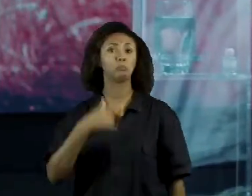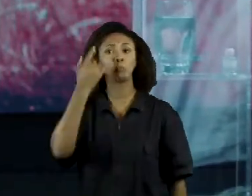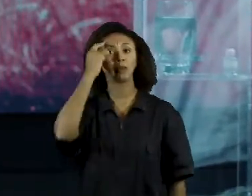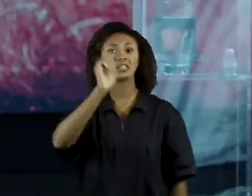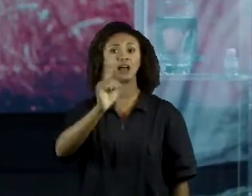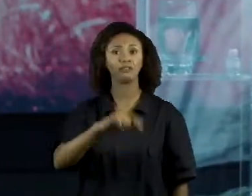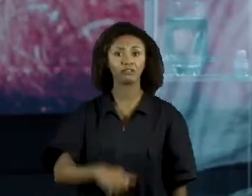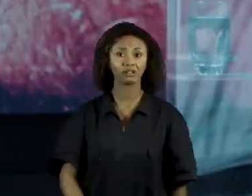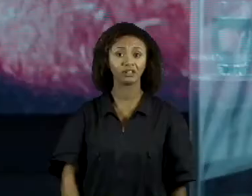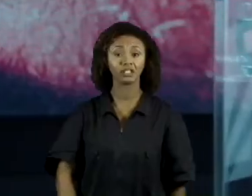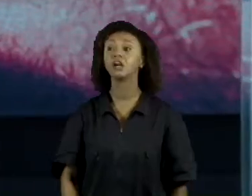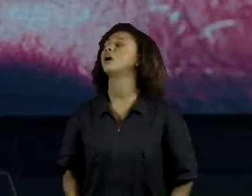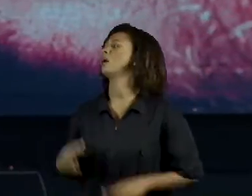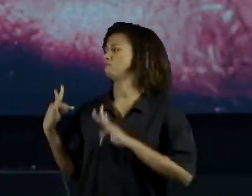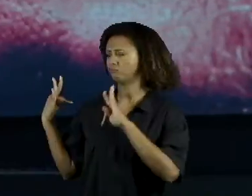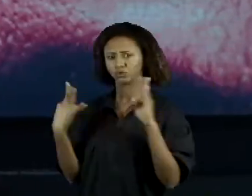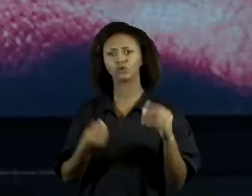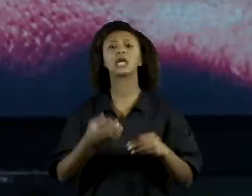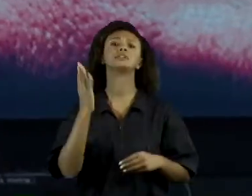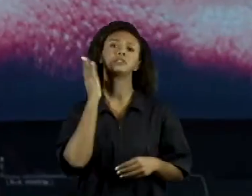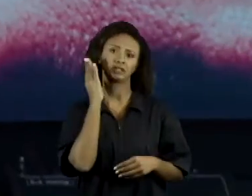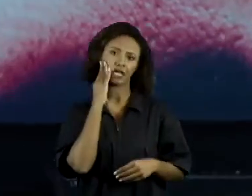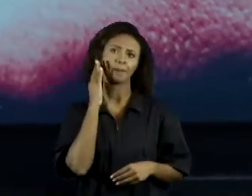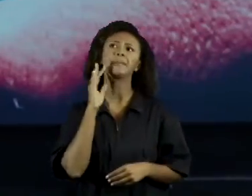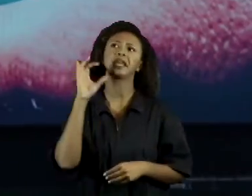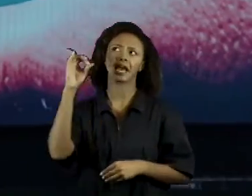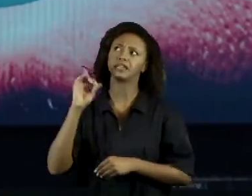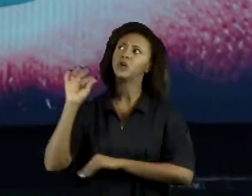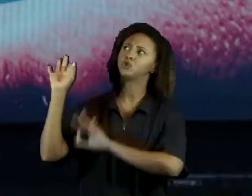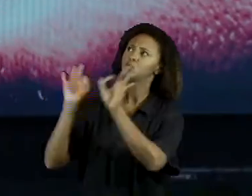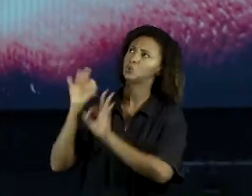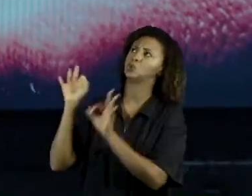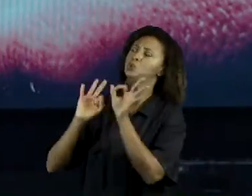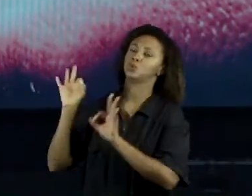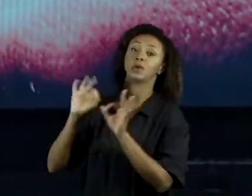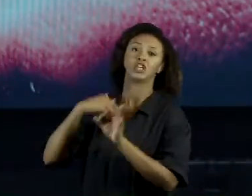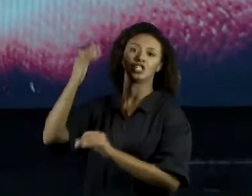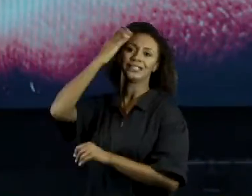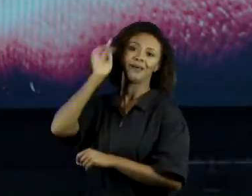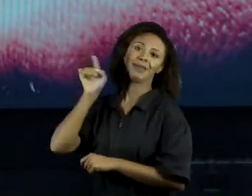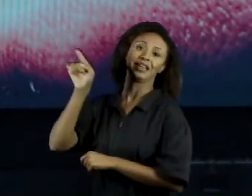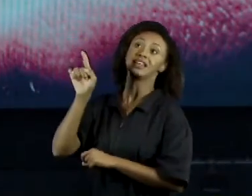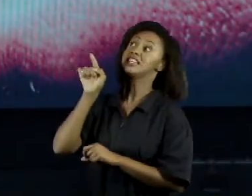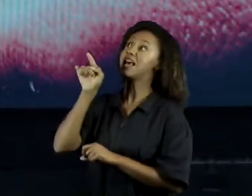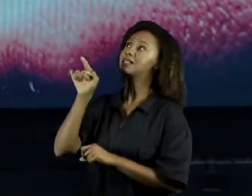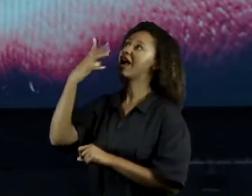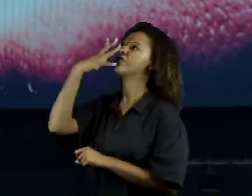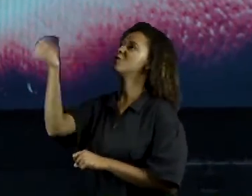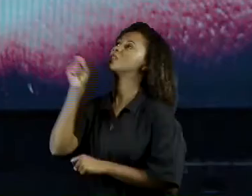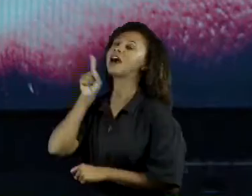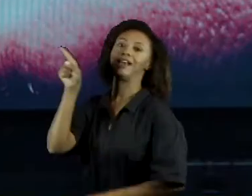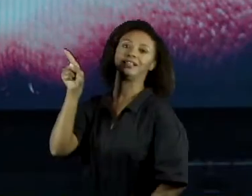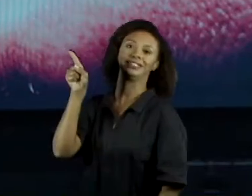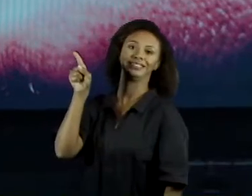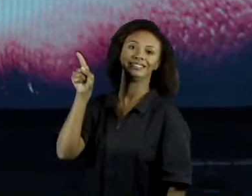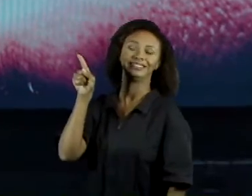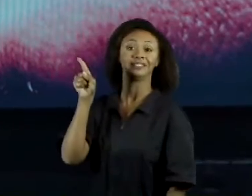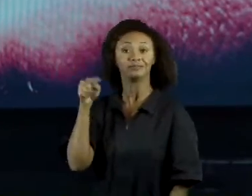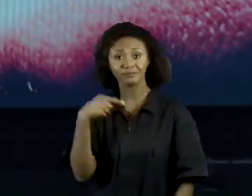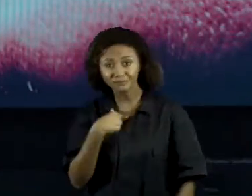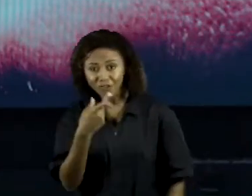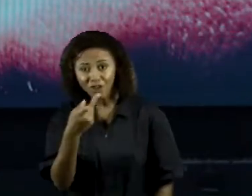nós sabíamos o que era o que Deus tinha para nós e éramos apaixonados por essa visão. Então eu quero te dizer,